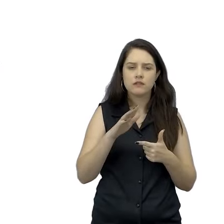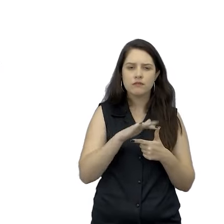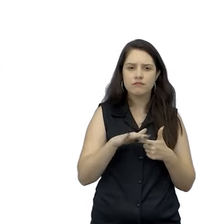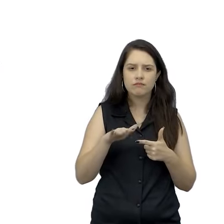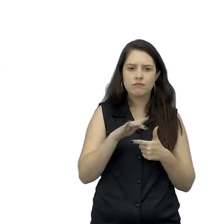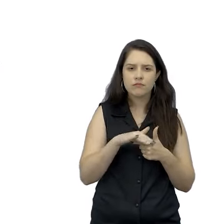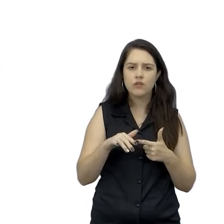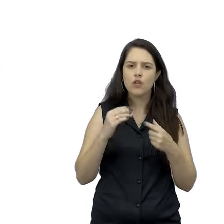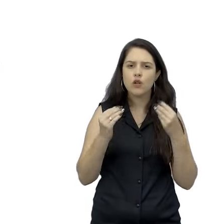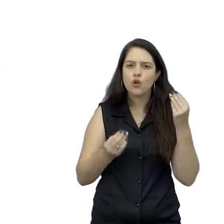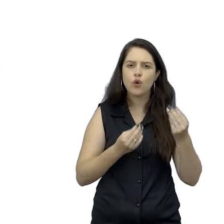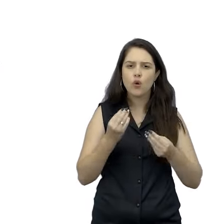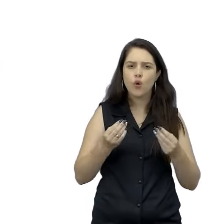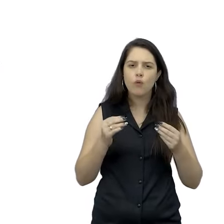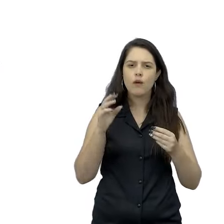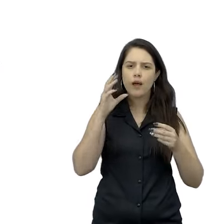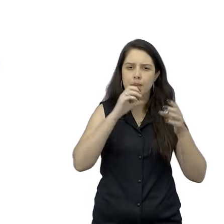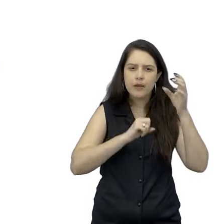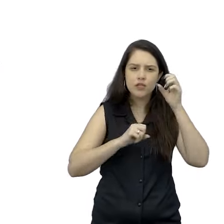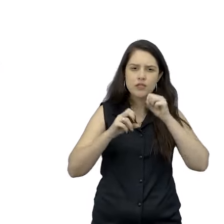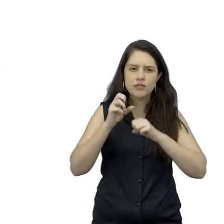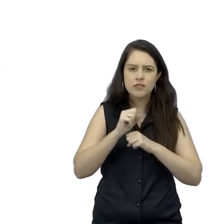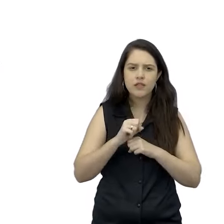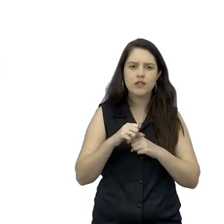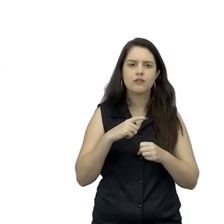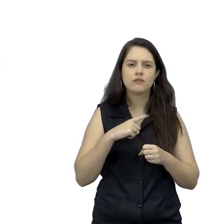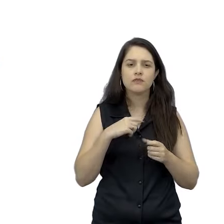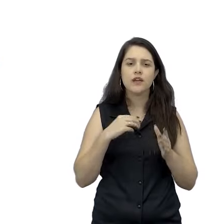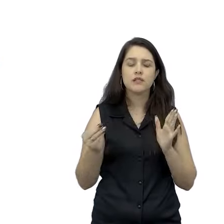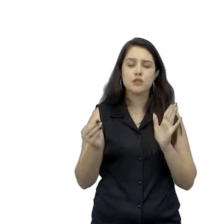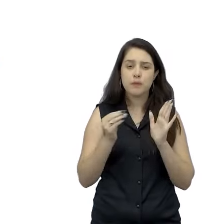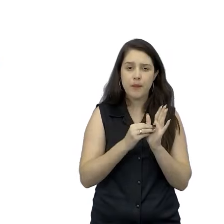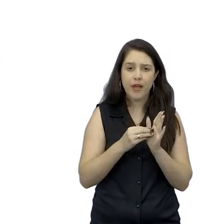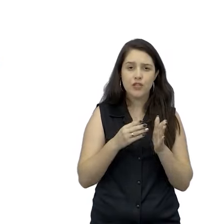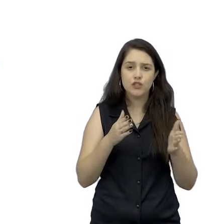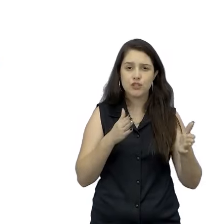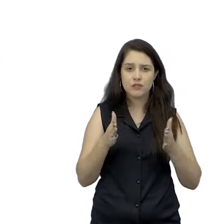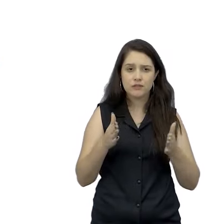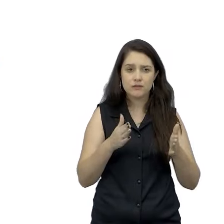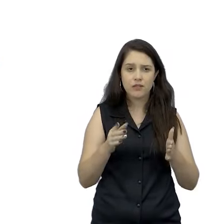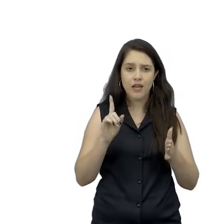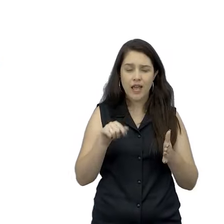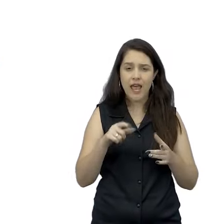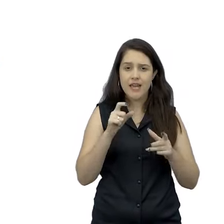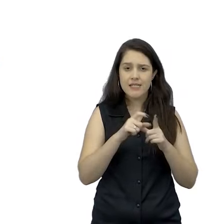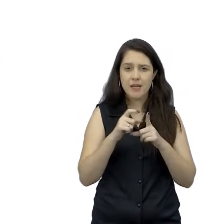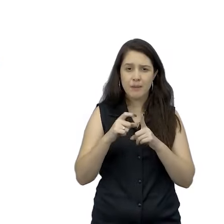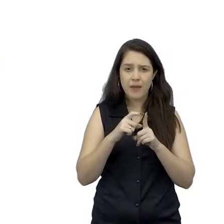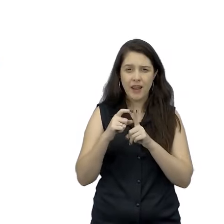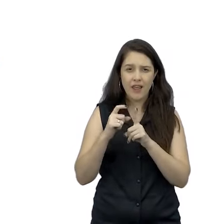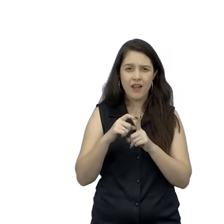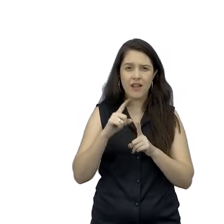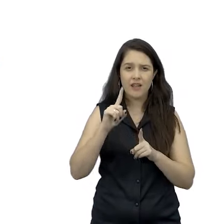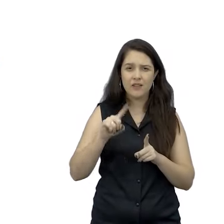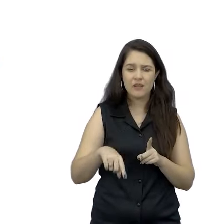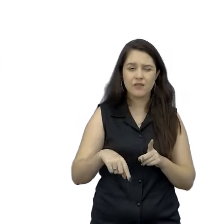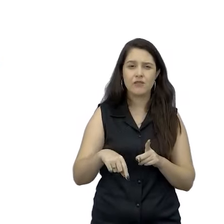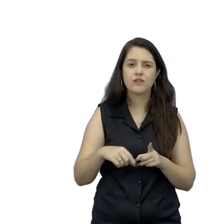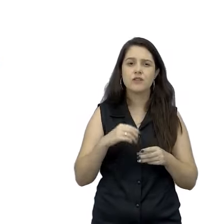de ensino-aprendizagem da língua escrita por parte dos alunos, né? E ela coloca também que trata